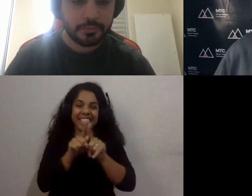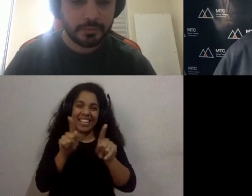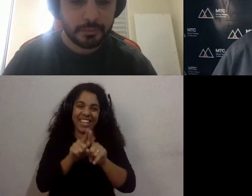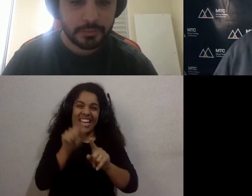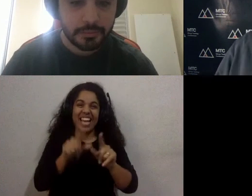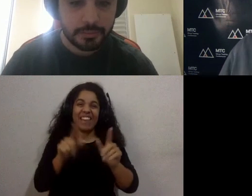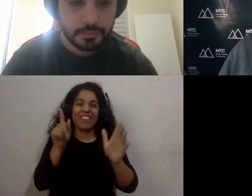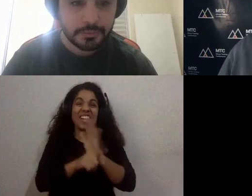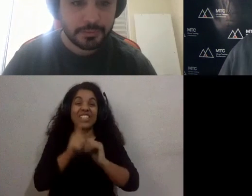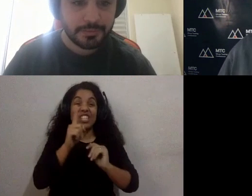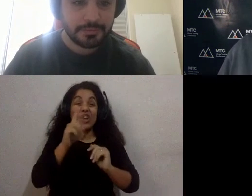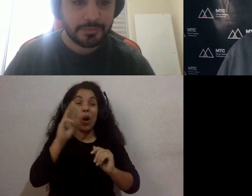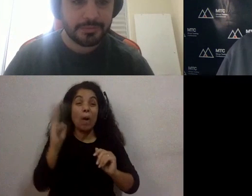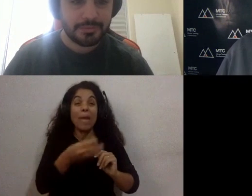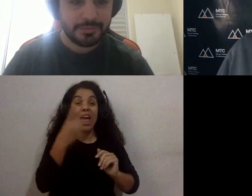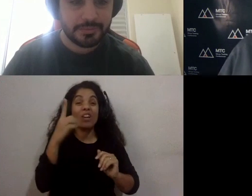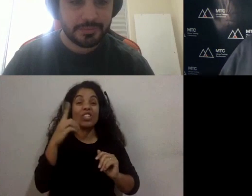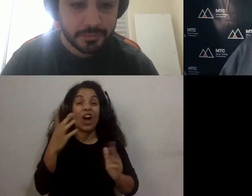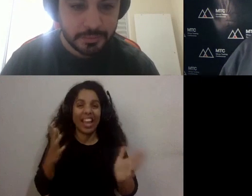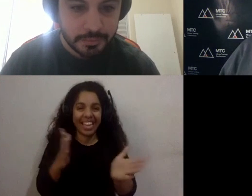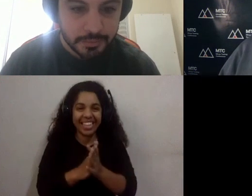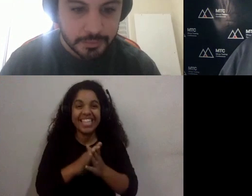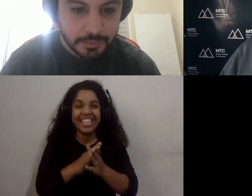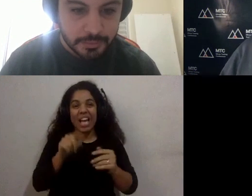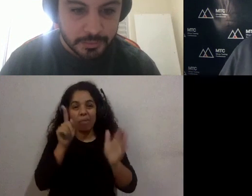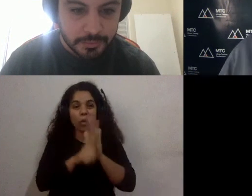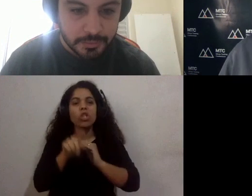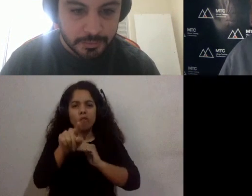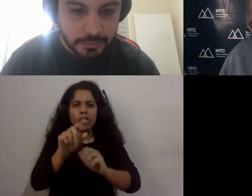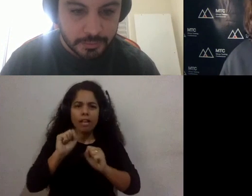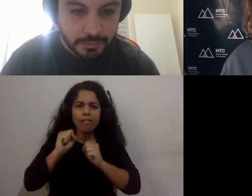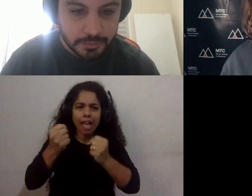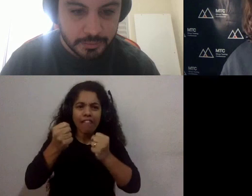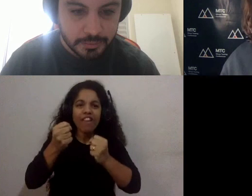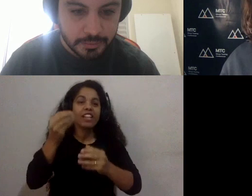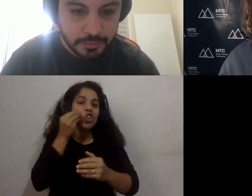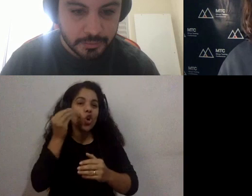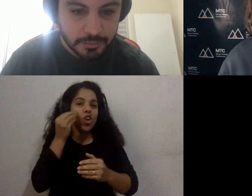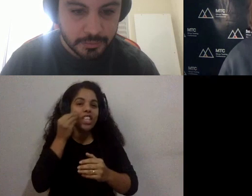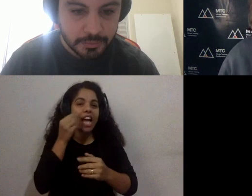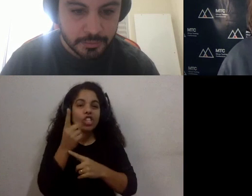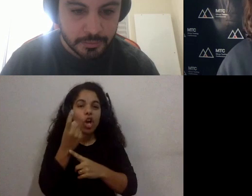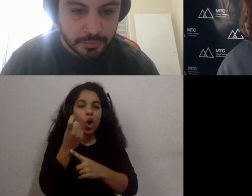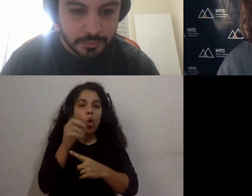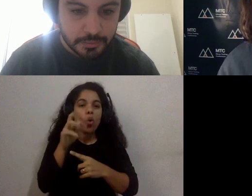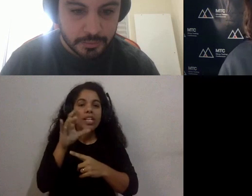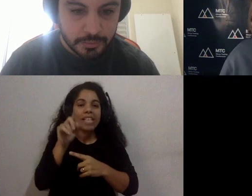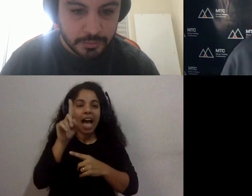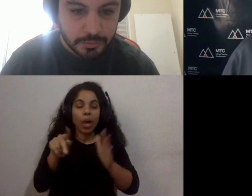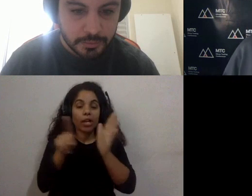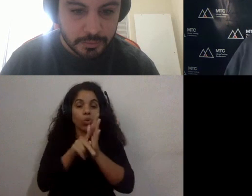de US$ 1 milhão também sobre o assunto, que é: você defende que o teste unitário é de responsabilidade do